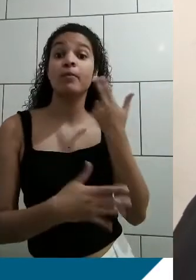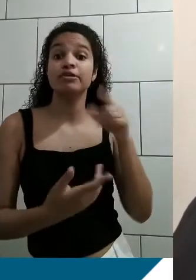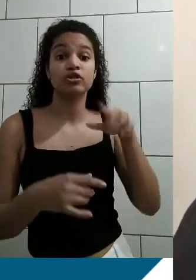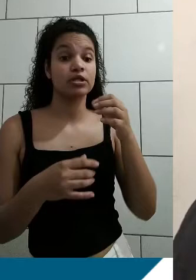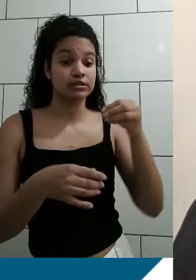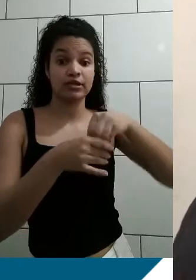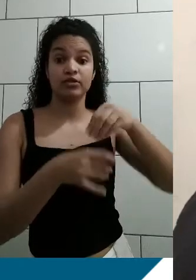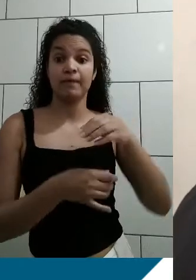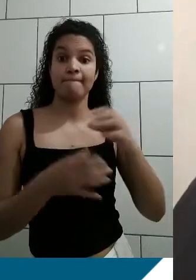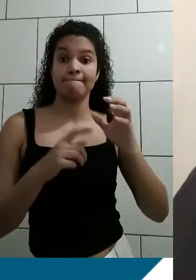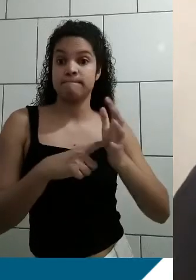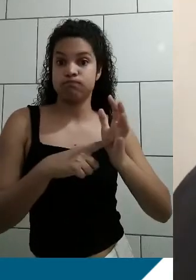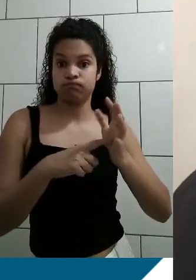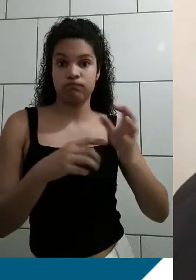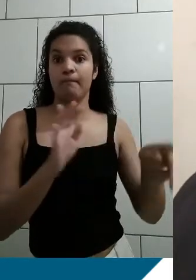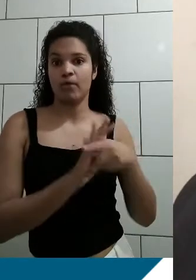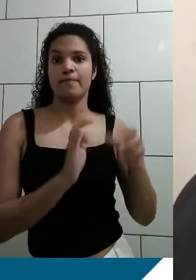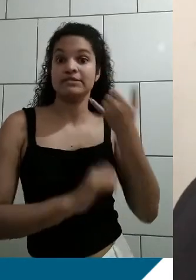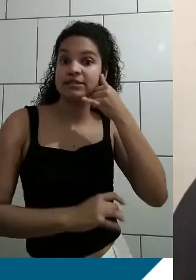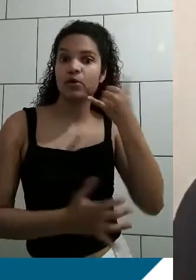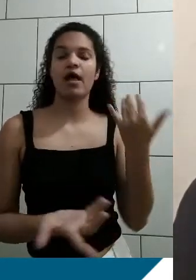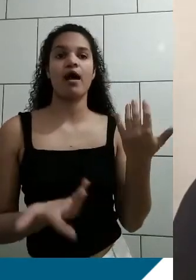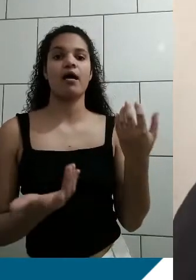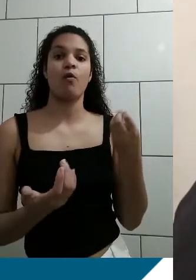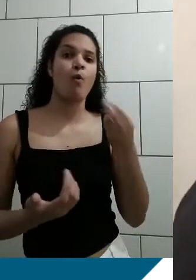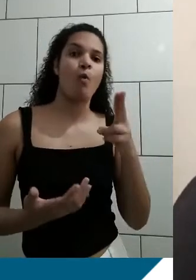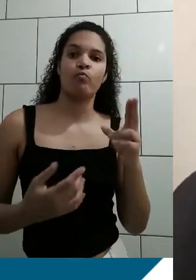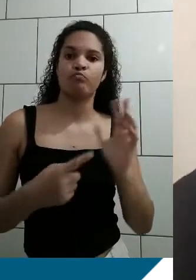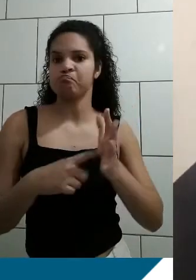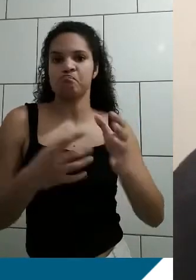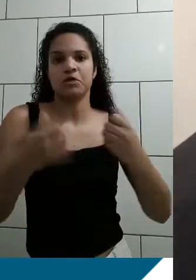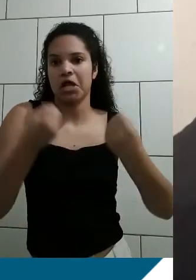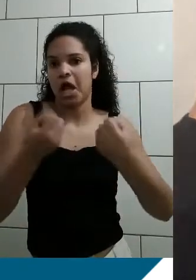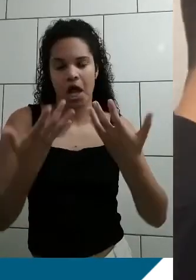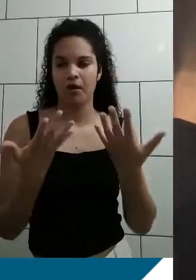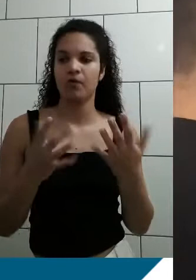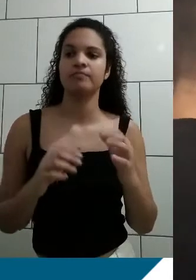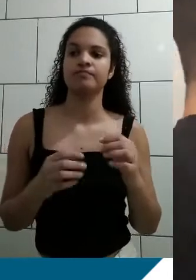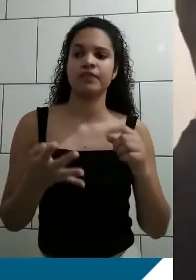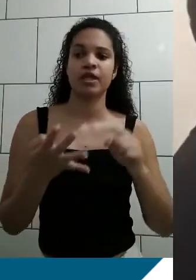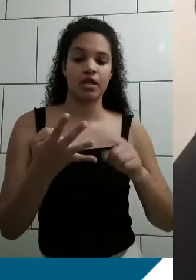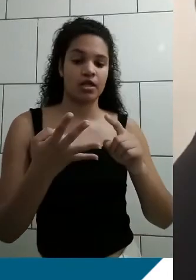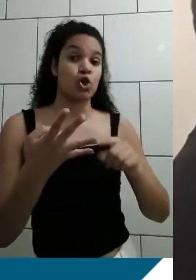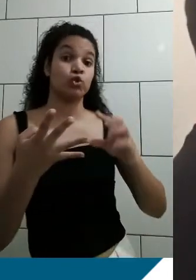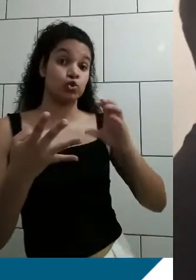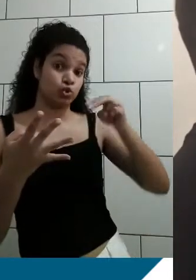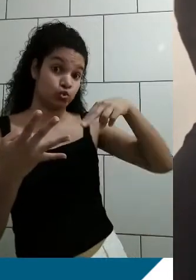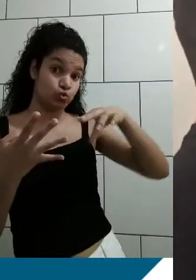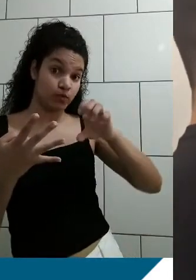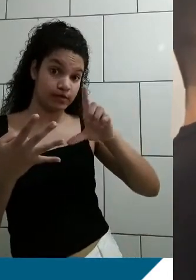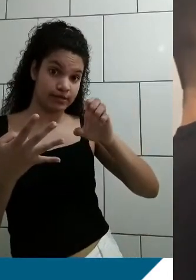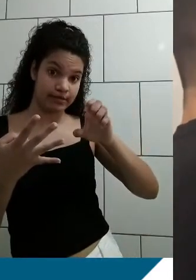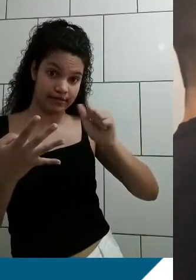forma de energia aí na forma de energia nuclear, dentre outras, temos vários tipos. Então, basicamente, toda vez que